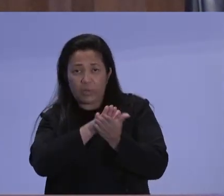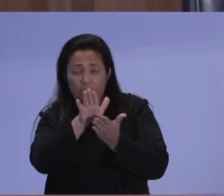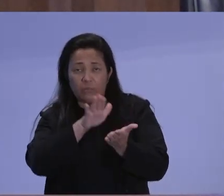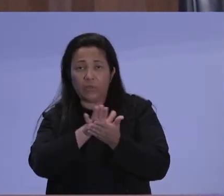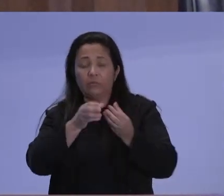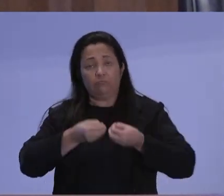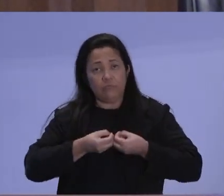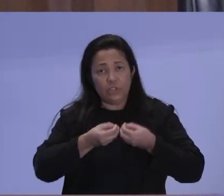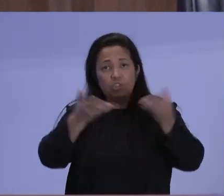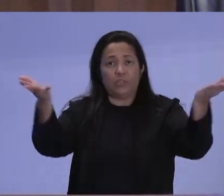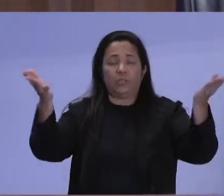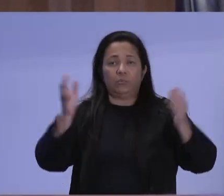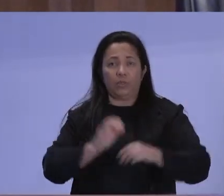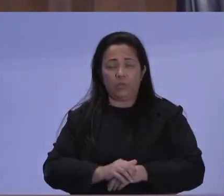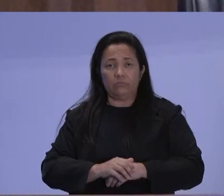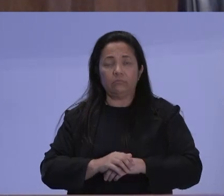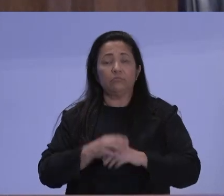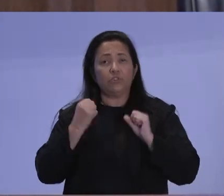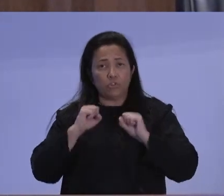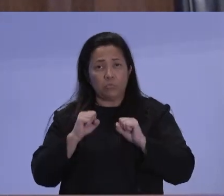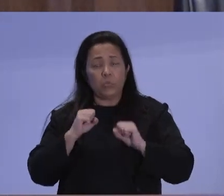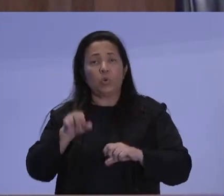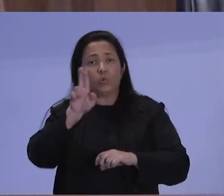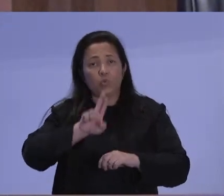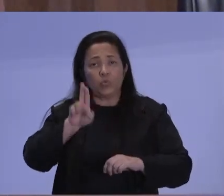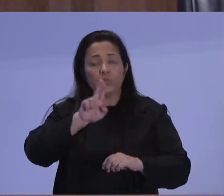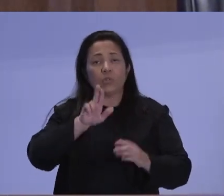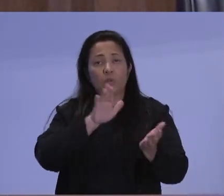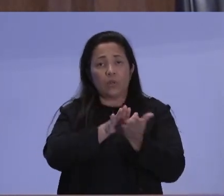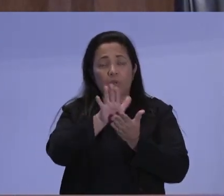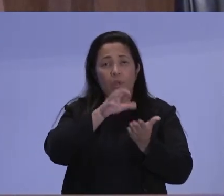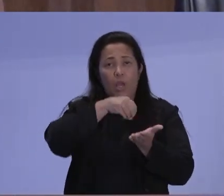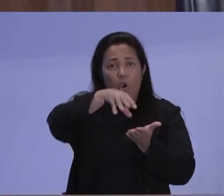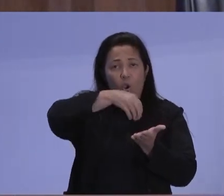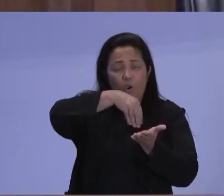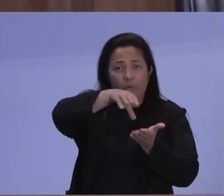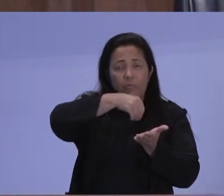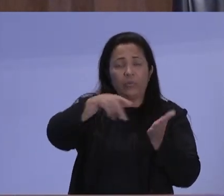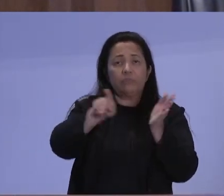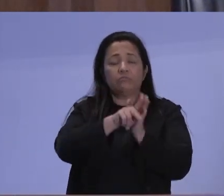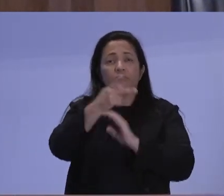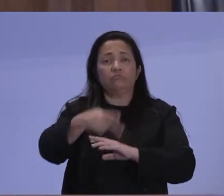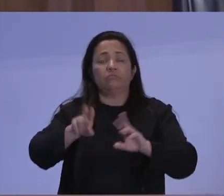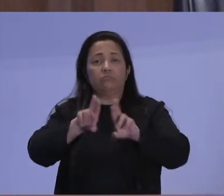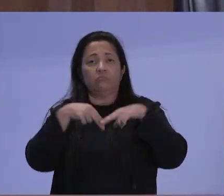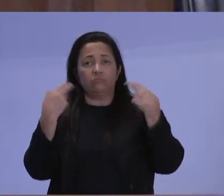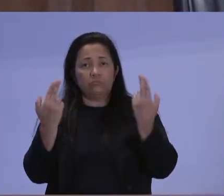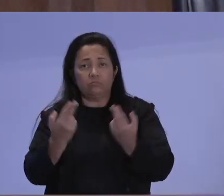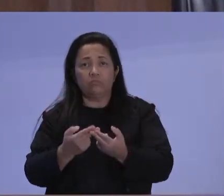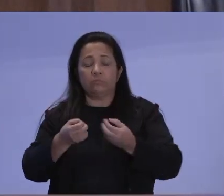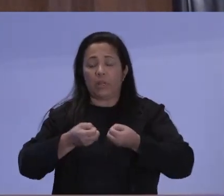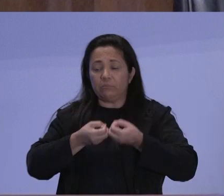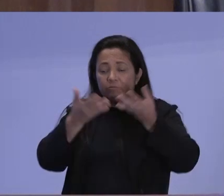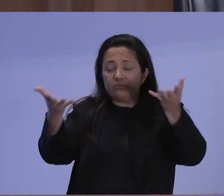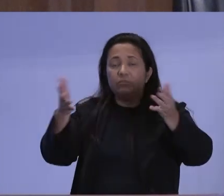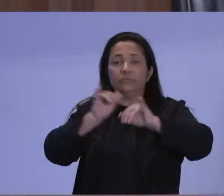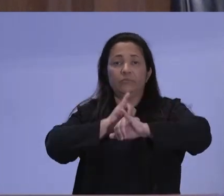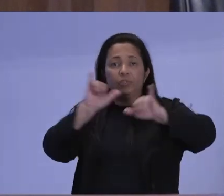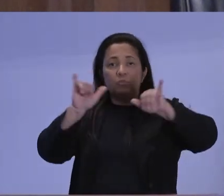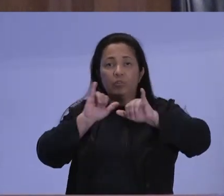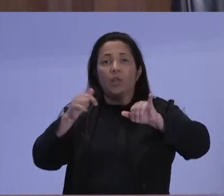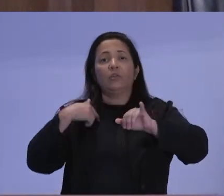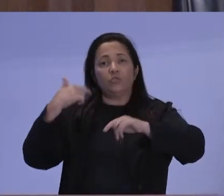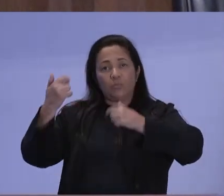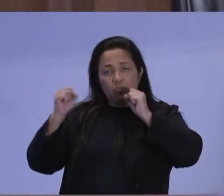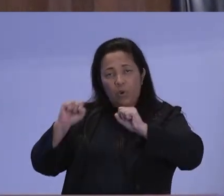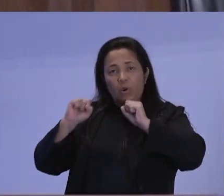impressão aqui na gráfica da Câmara Legislativa de um volume para vocês divulgarem e distribuírem nos serviços. Então, essa parceria a gente pode fazer, né?